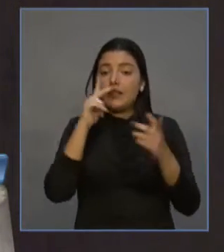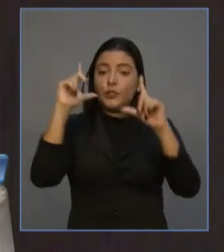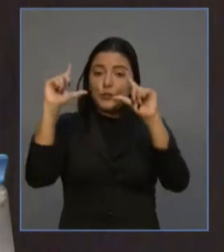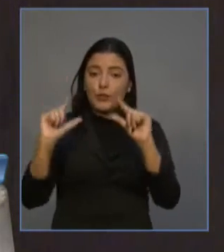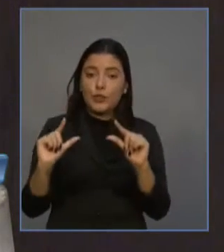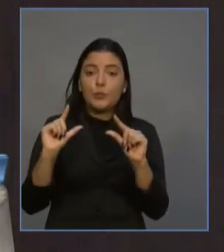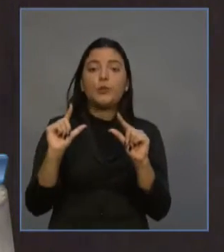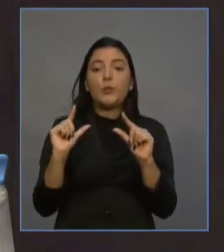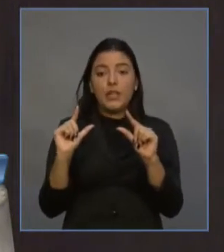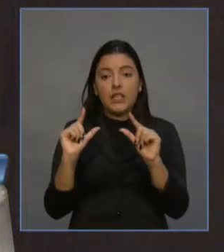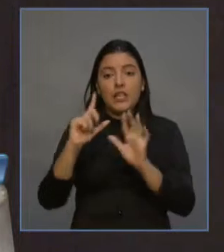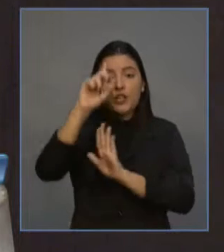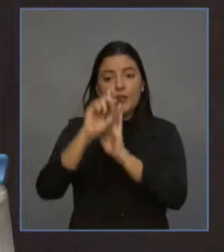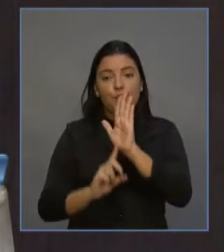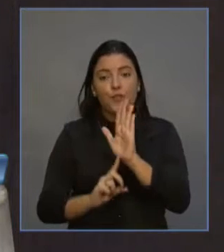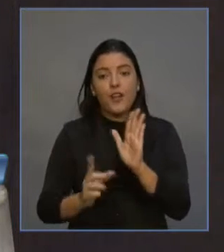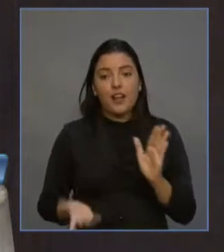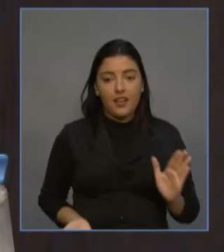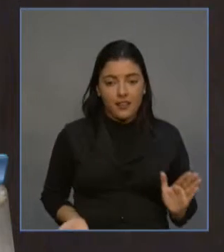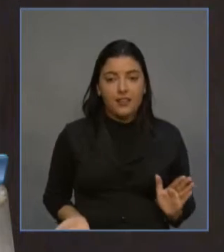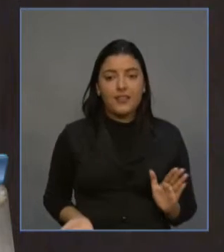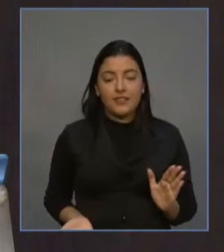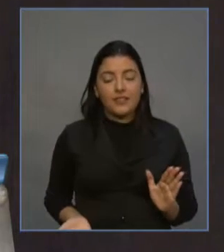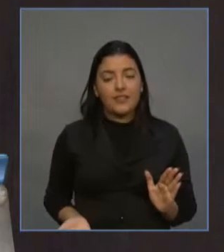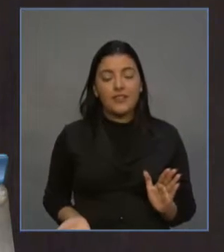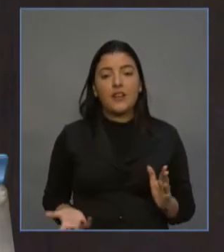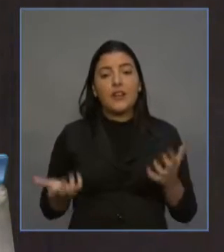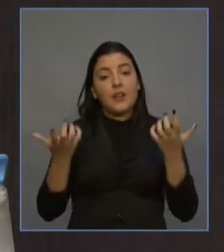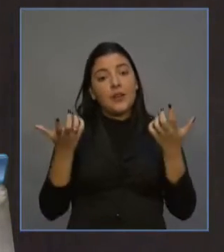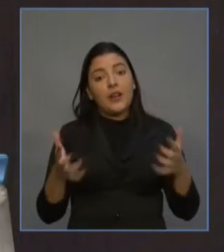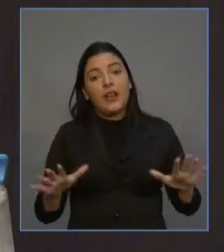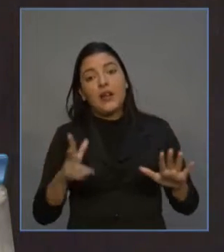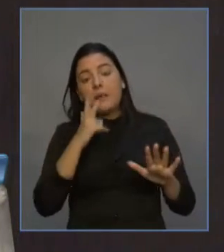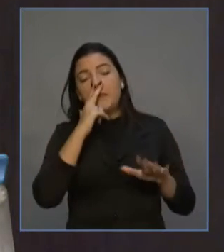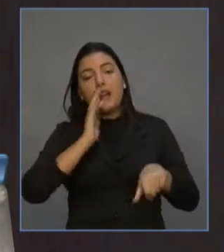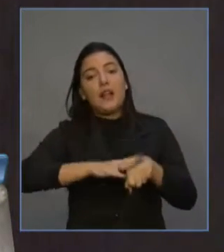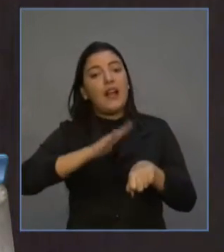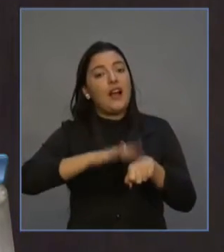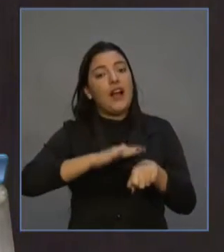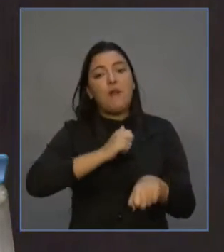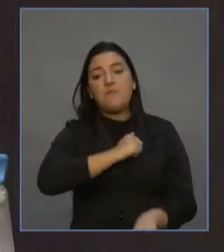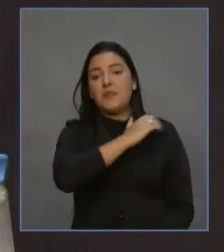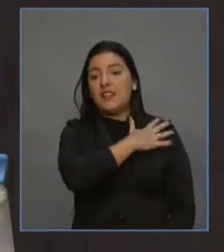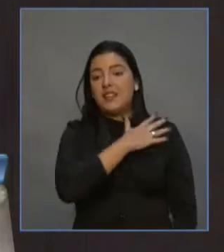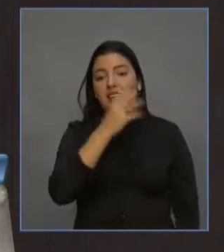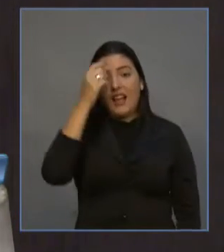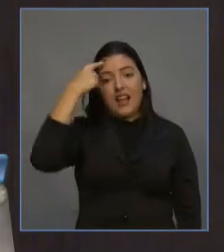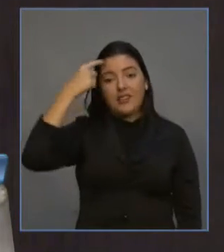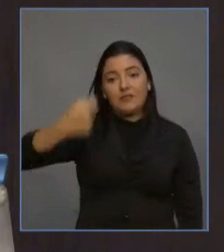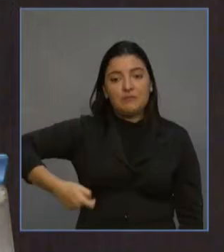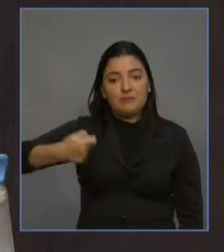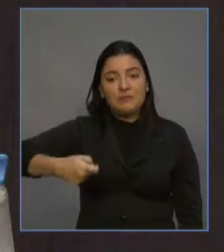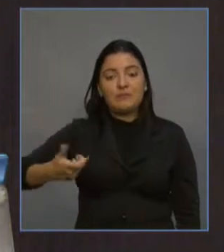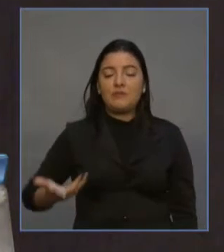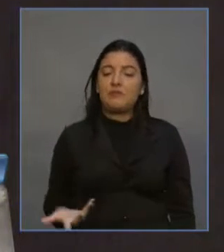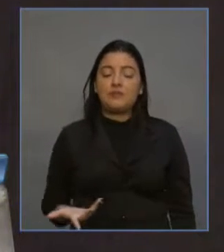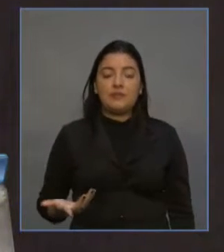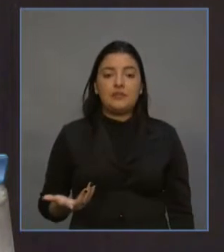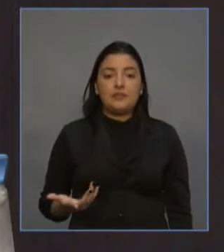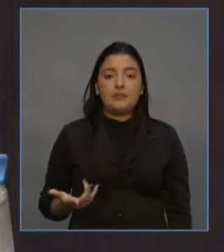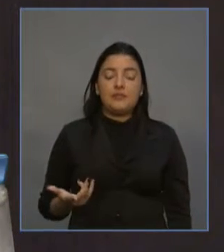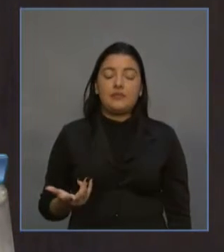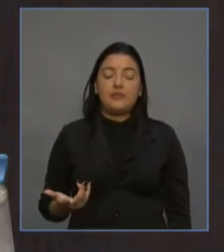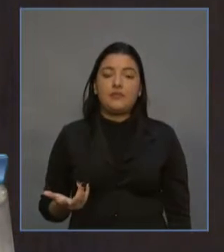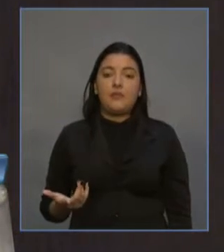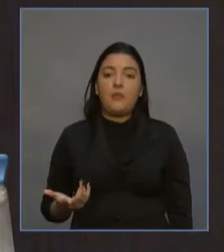reduzir direitos, que querem levar o país ao autoritarismo, não por outra coisa, mas por